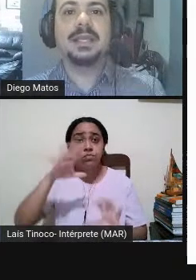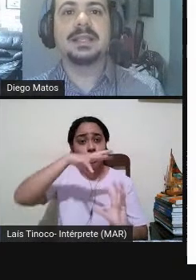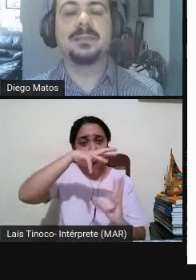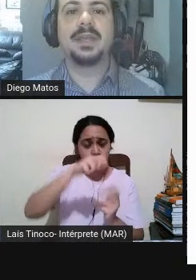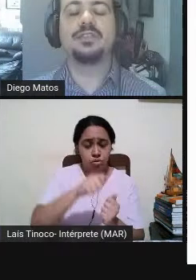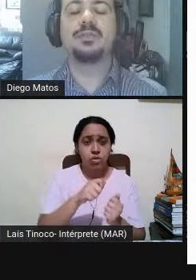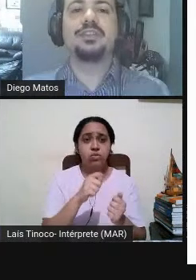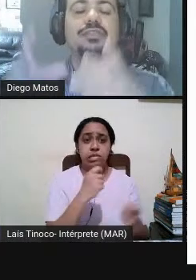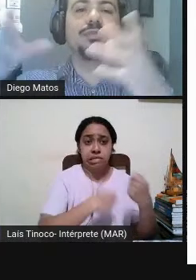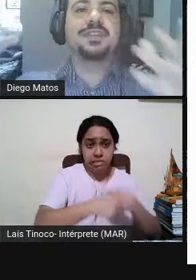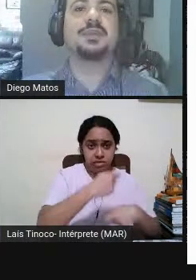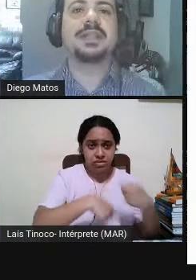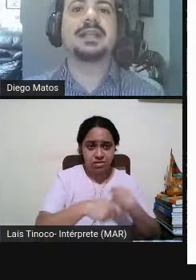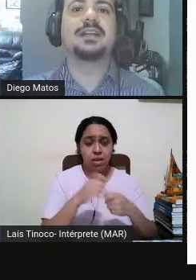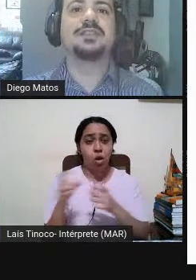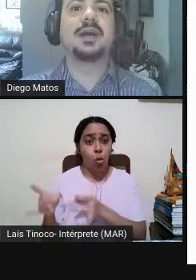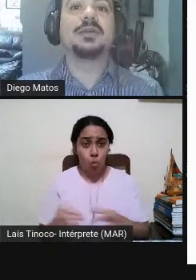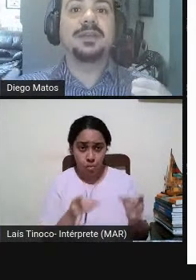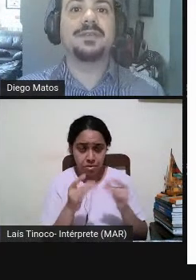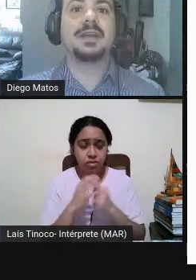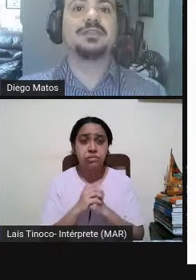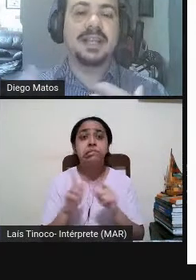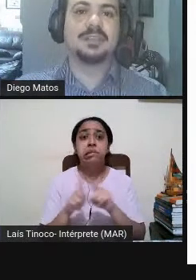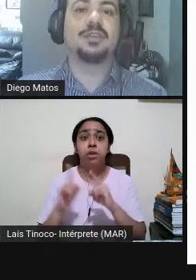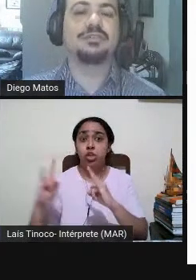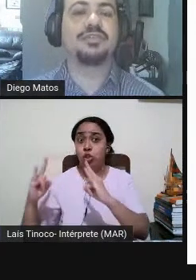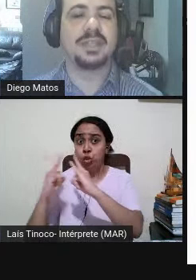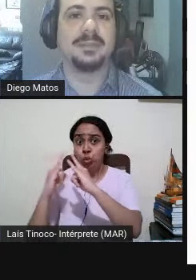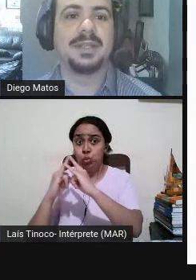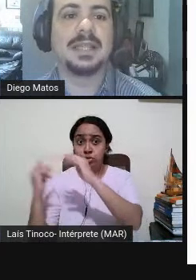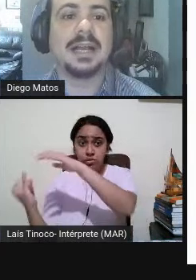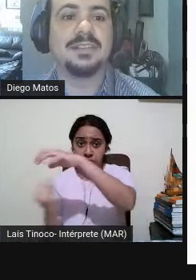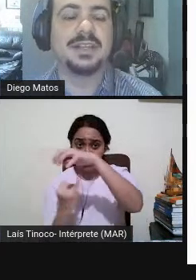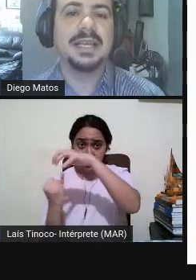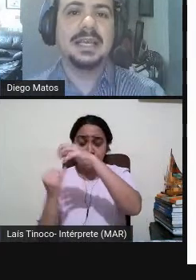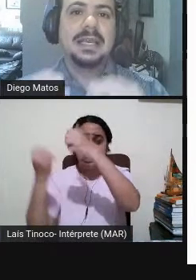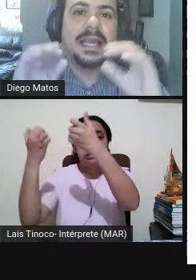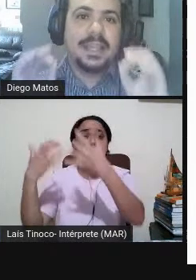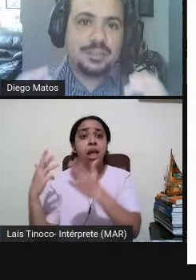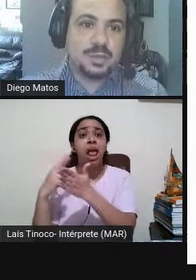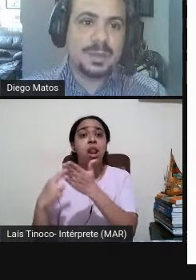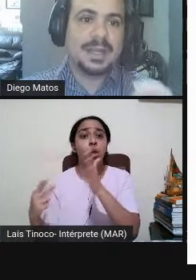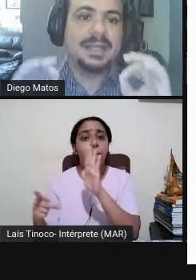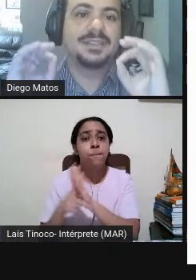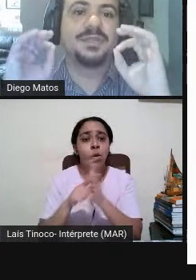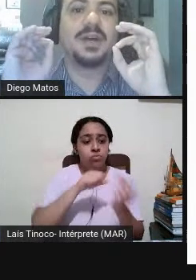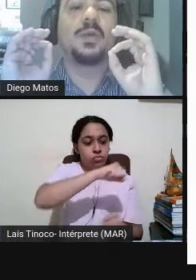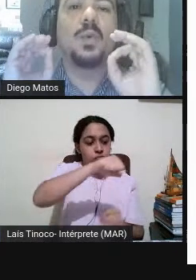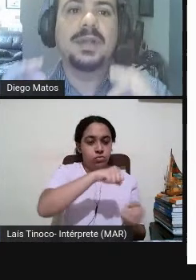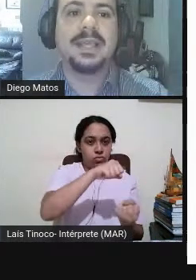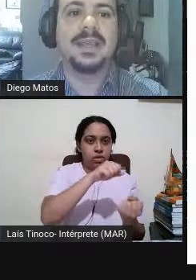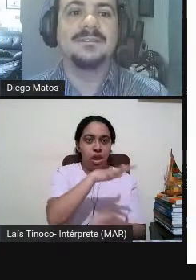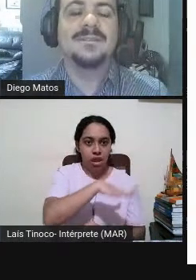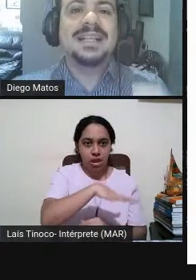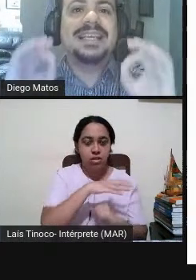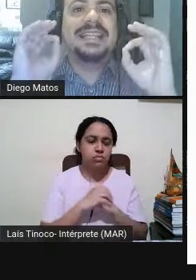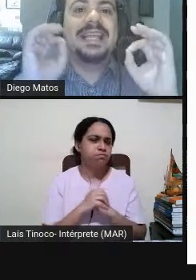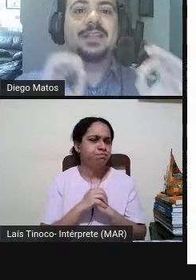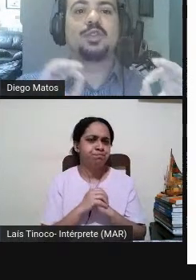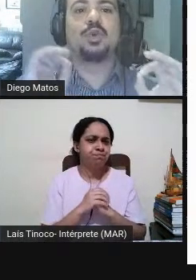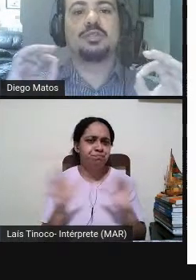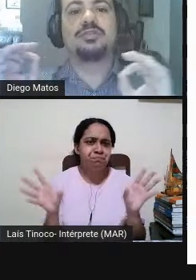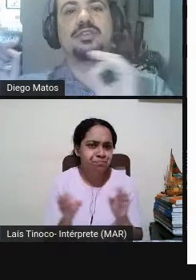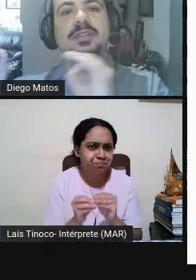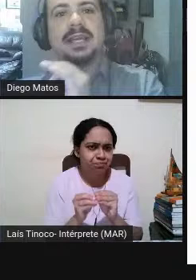do Comércio e também de uma instituição internacional que fala dos relatórios de sustentabilidade em suma eles falam O quê